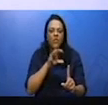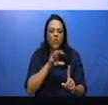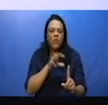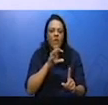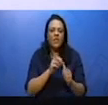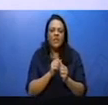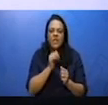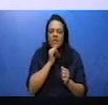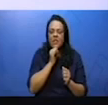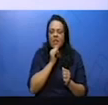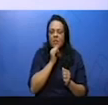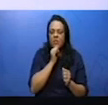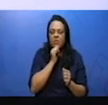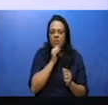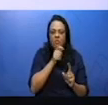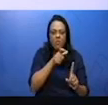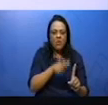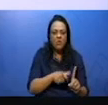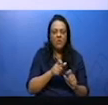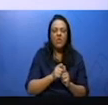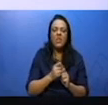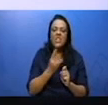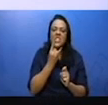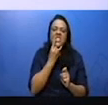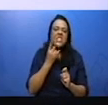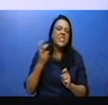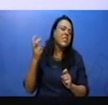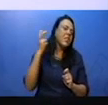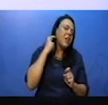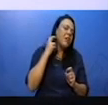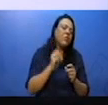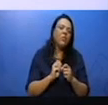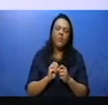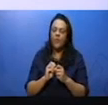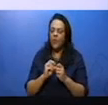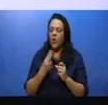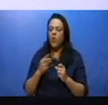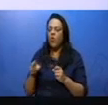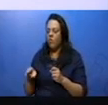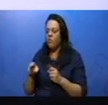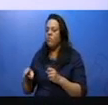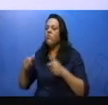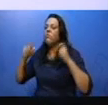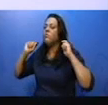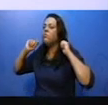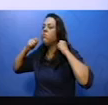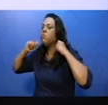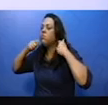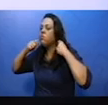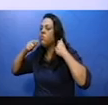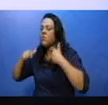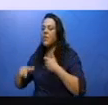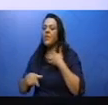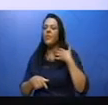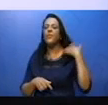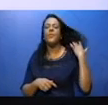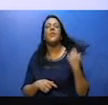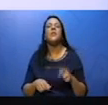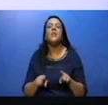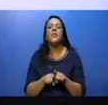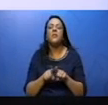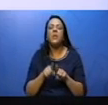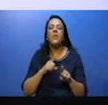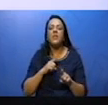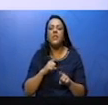e Frankenstein. Utilizar personagens que povoam o imaginário nacional, como Mula Sem